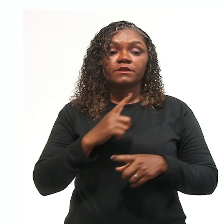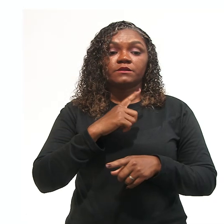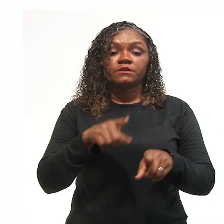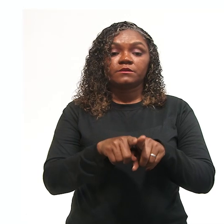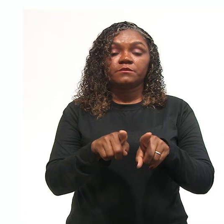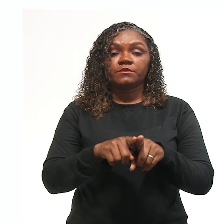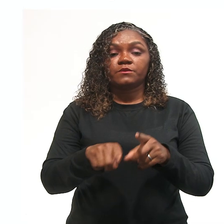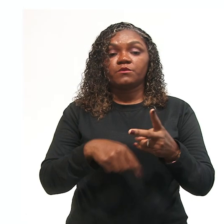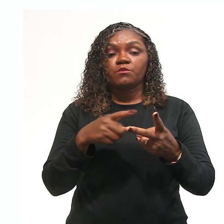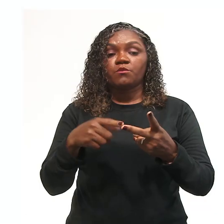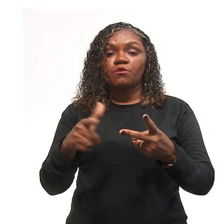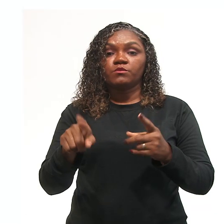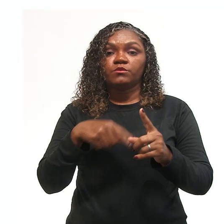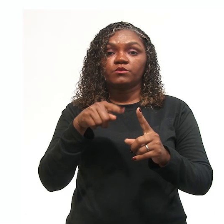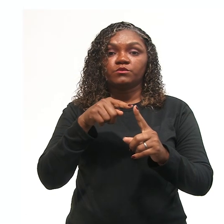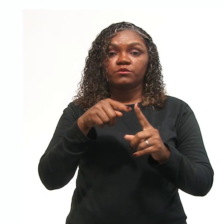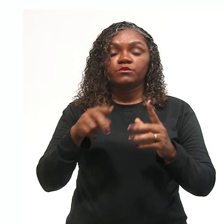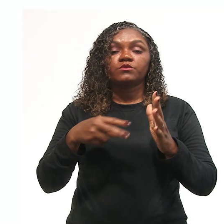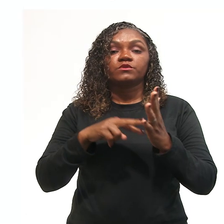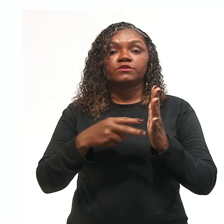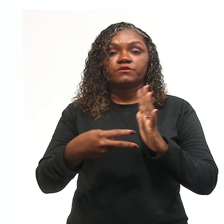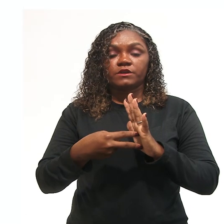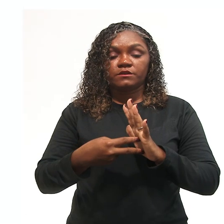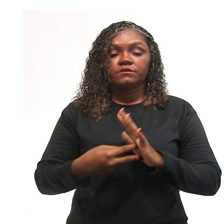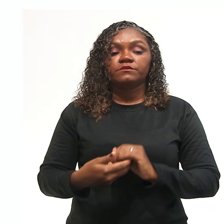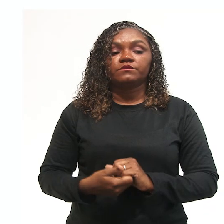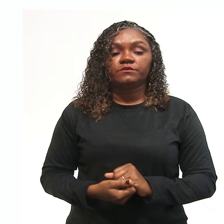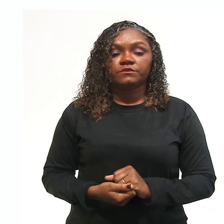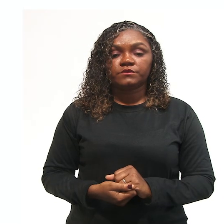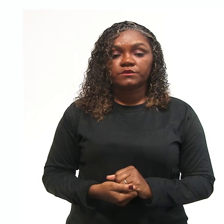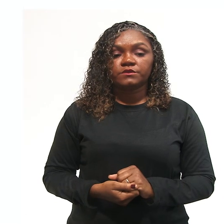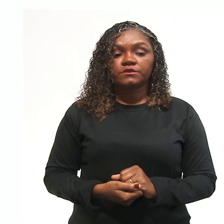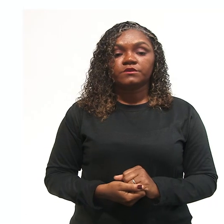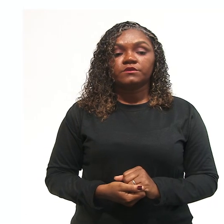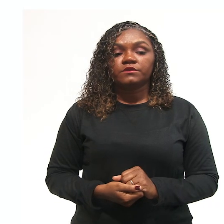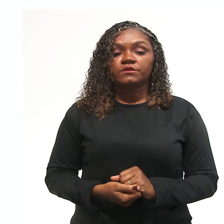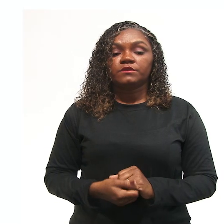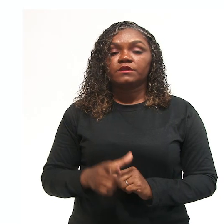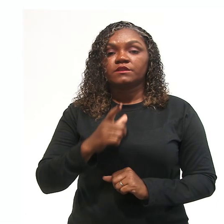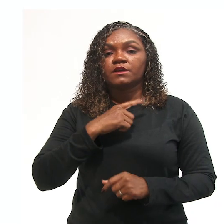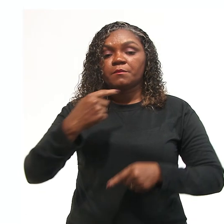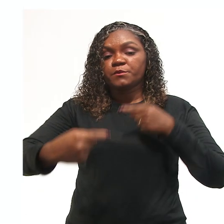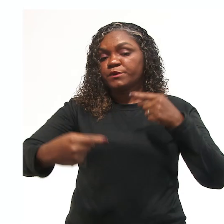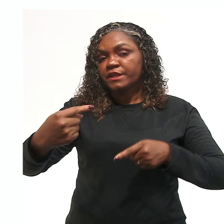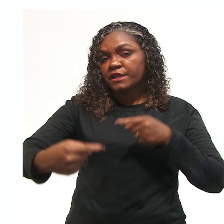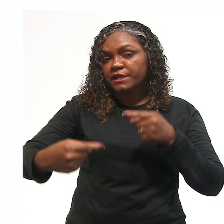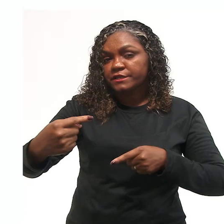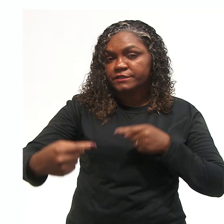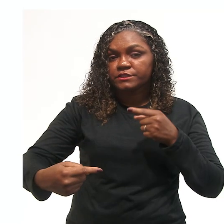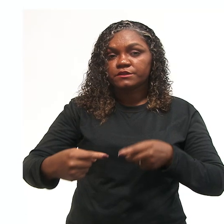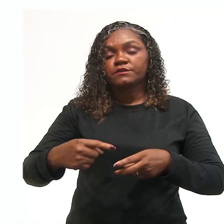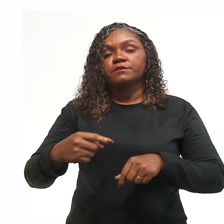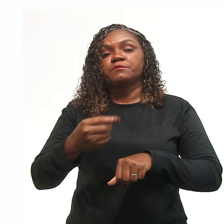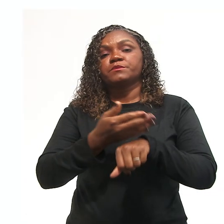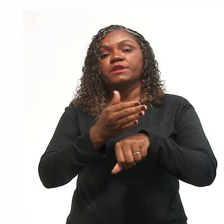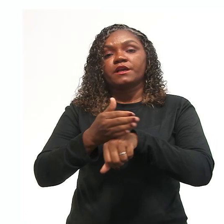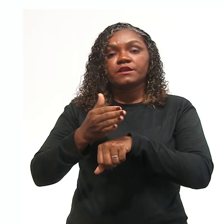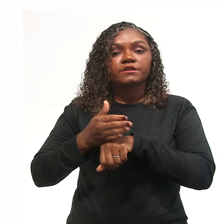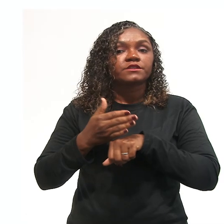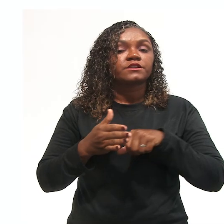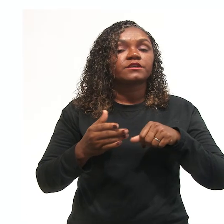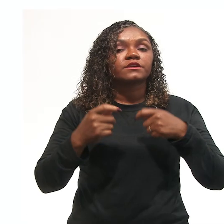já é responsável por um conjunto de políticas, de práticas que permitem